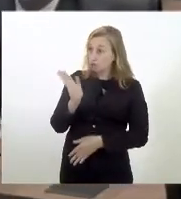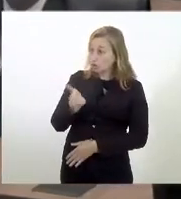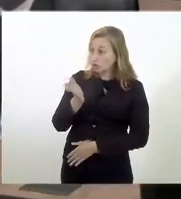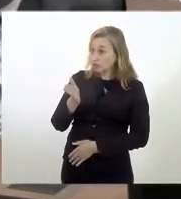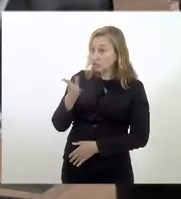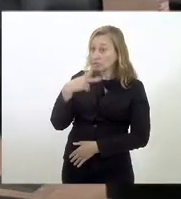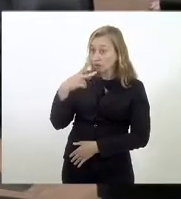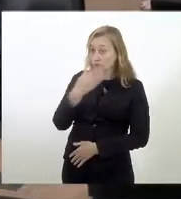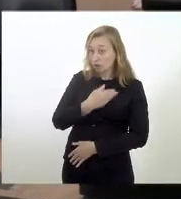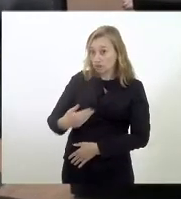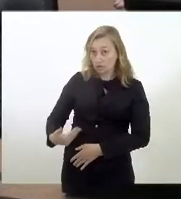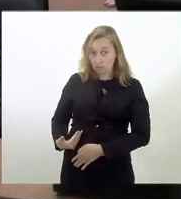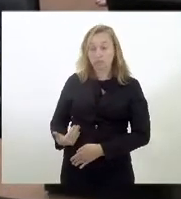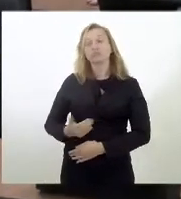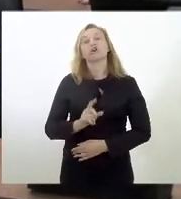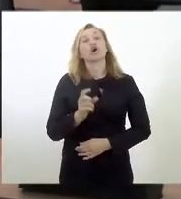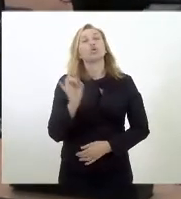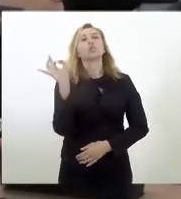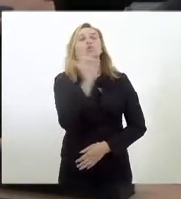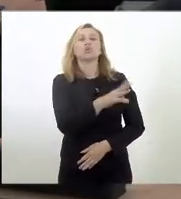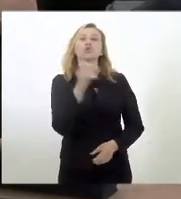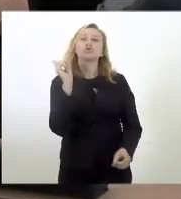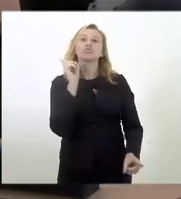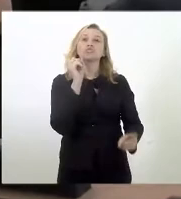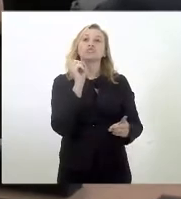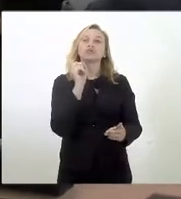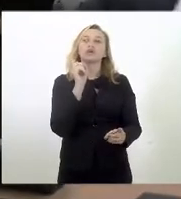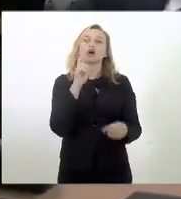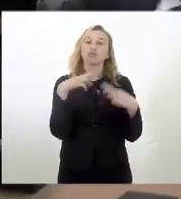disse no último encontro nosso,